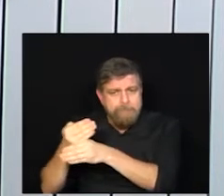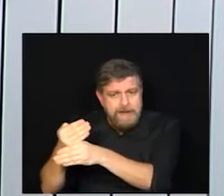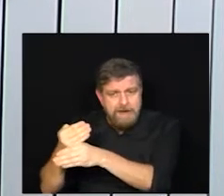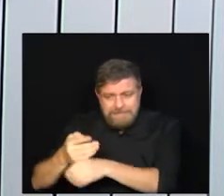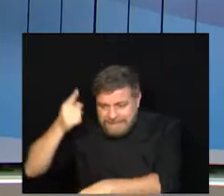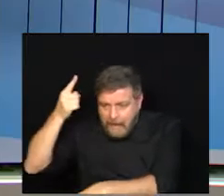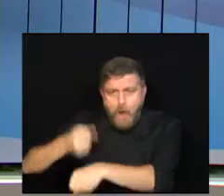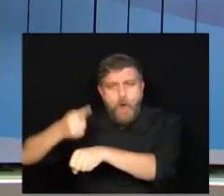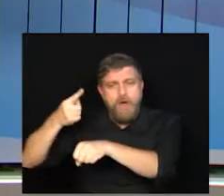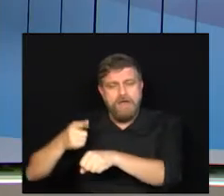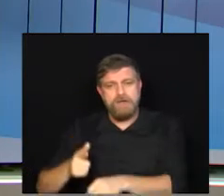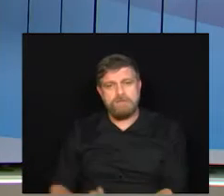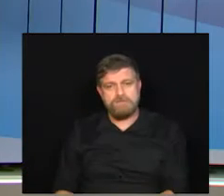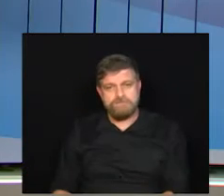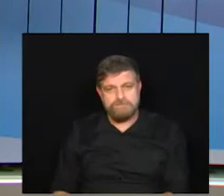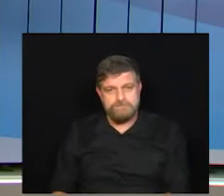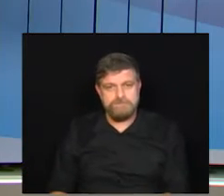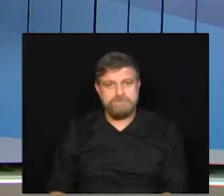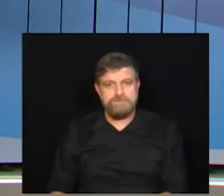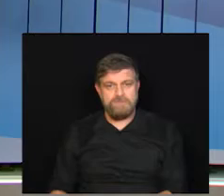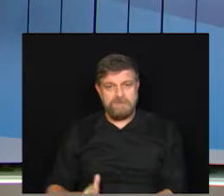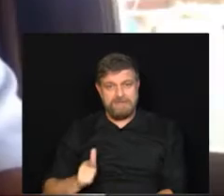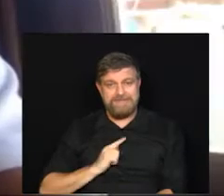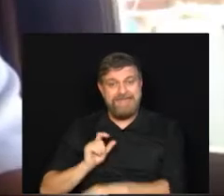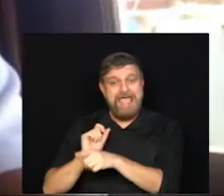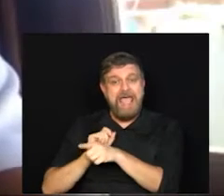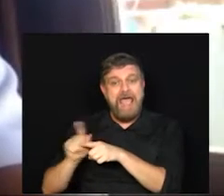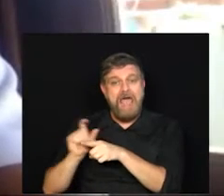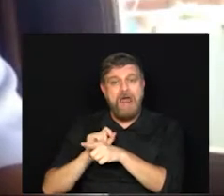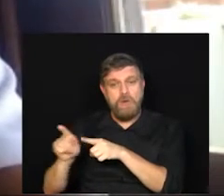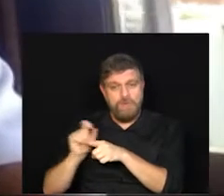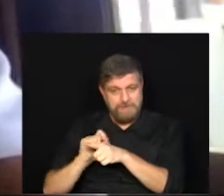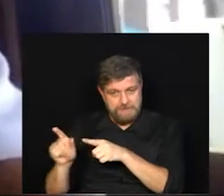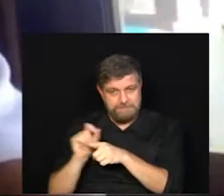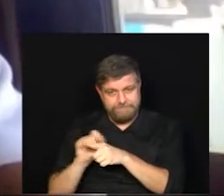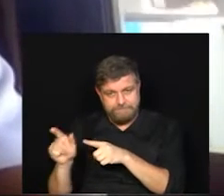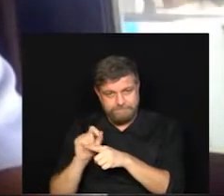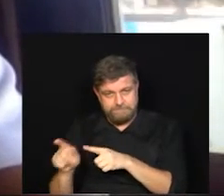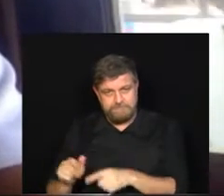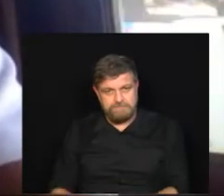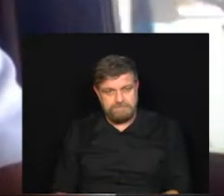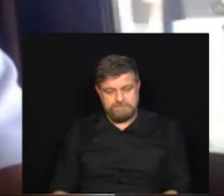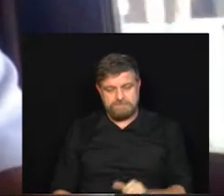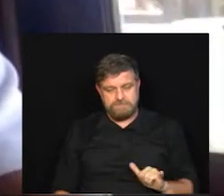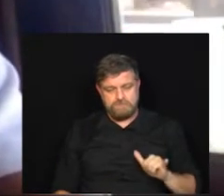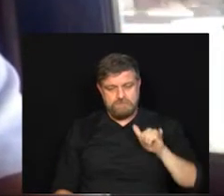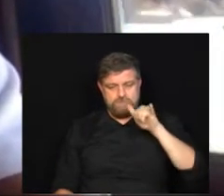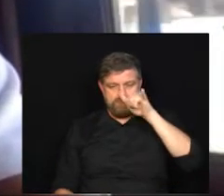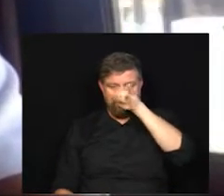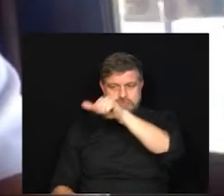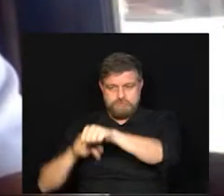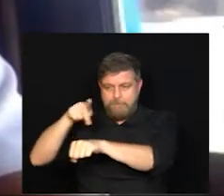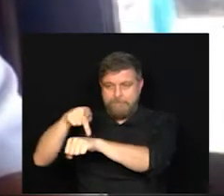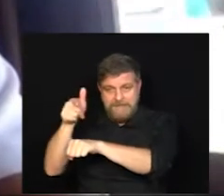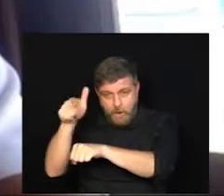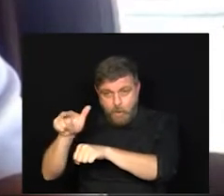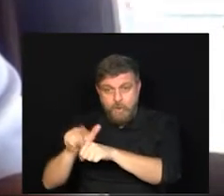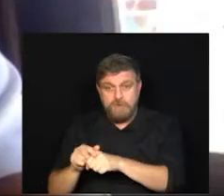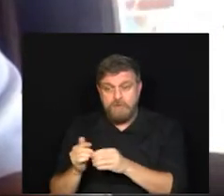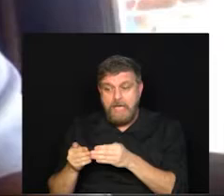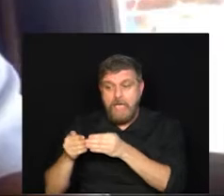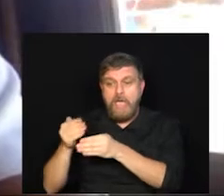hora? Não, então a gente tem que alugar barco. Geralmente quando vai viajar por esses eventos fora, a gente corre com barco